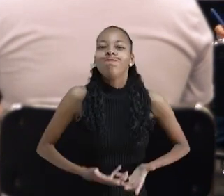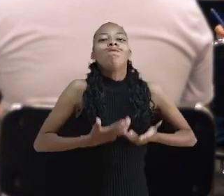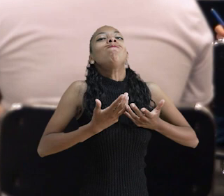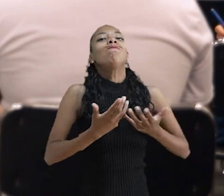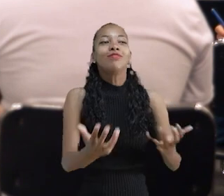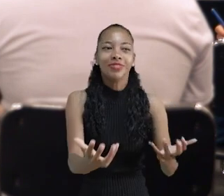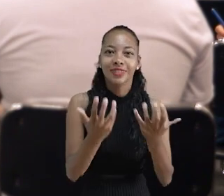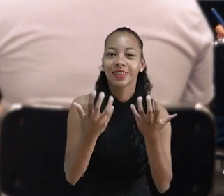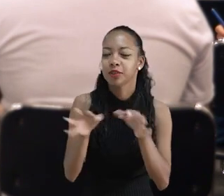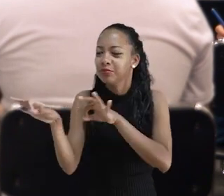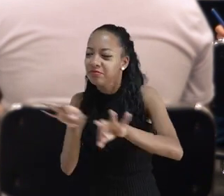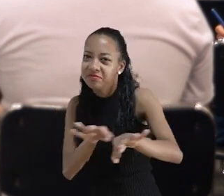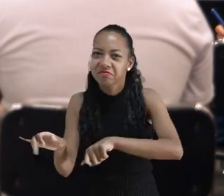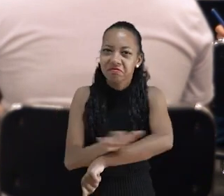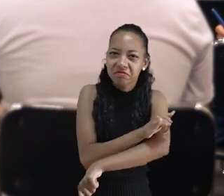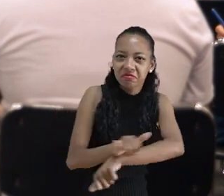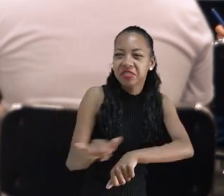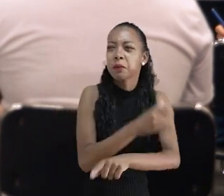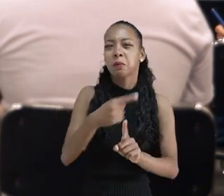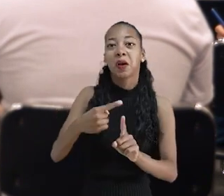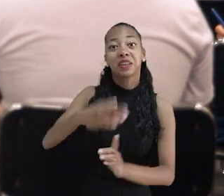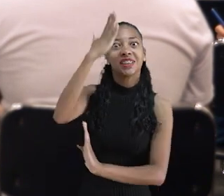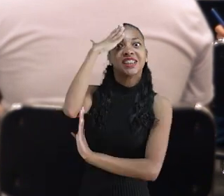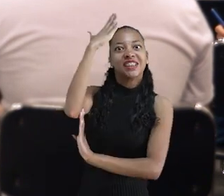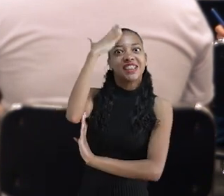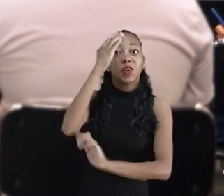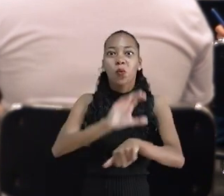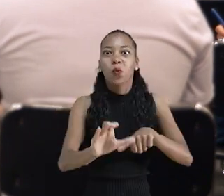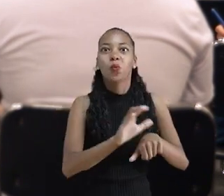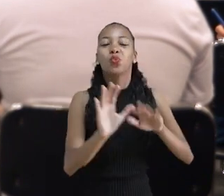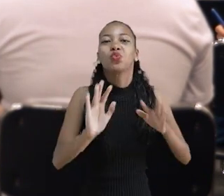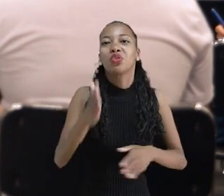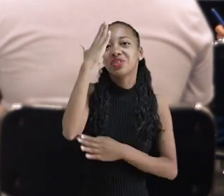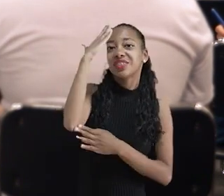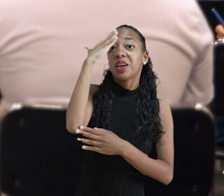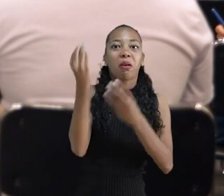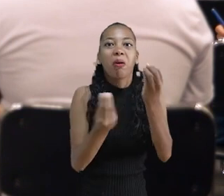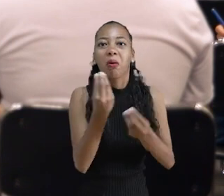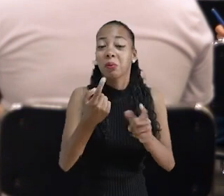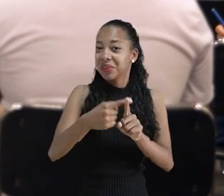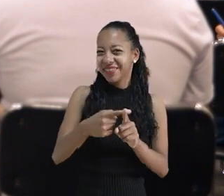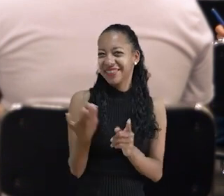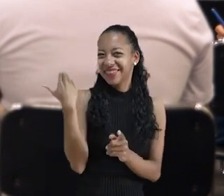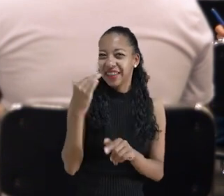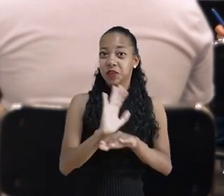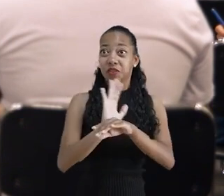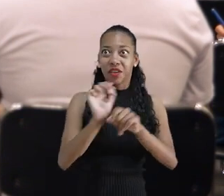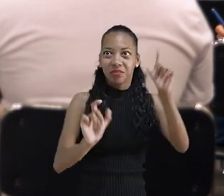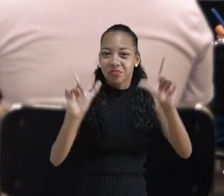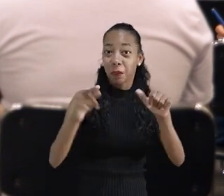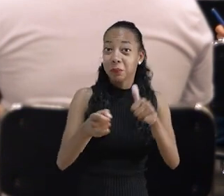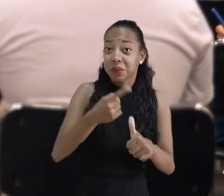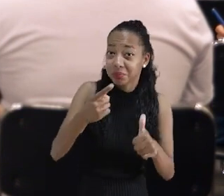de produzir e de querer porque agora a gente tinha as ferramentas para fazer isso né Eh no primeiro filme não sabia nem como ligava a câmera né o